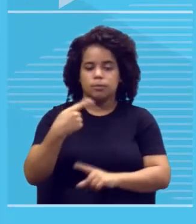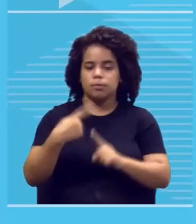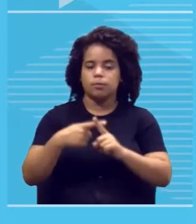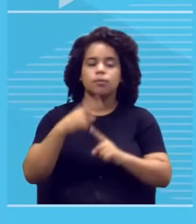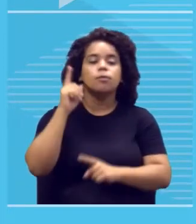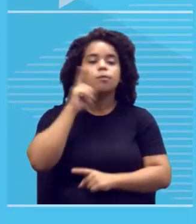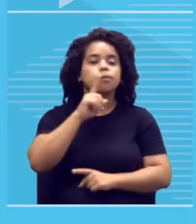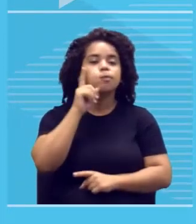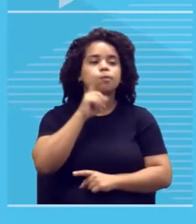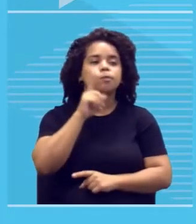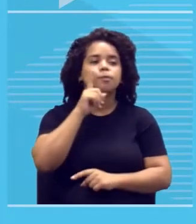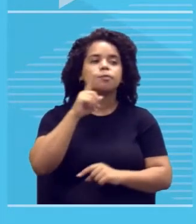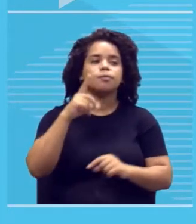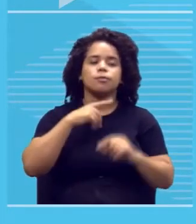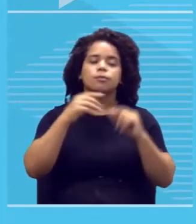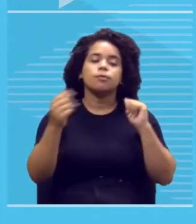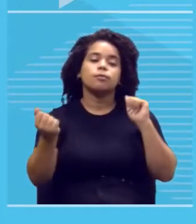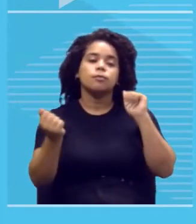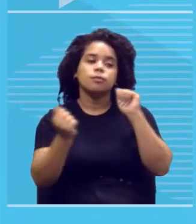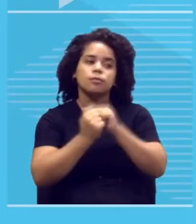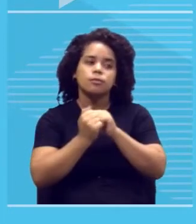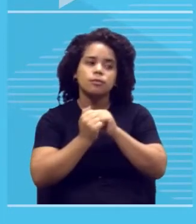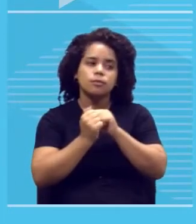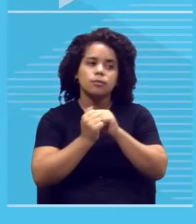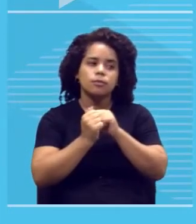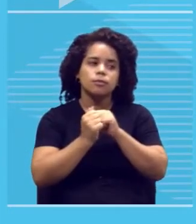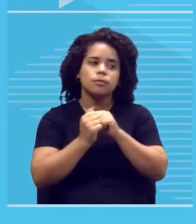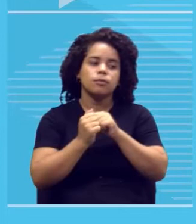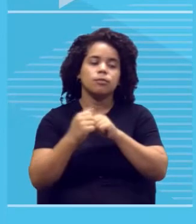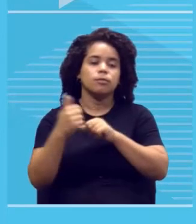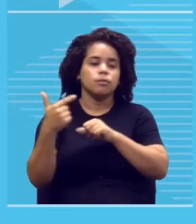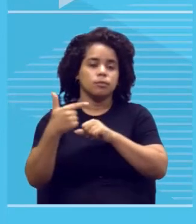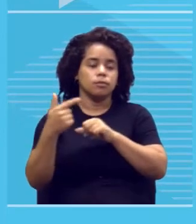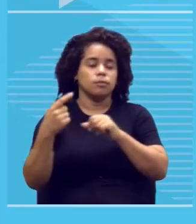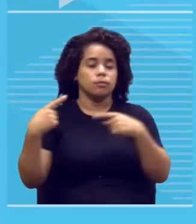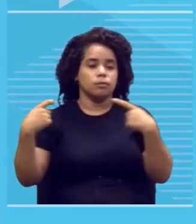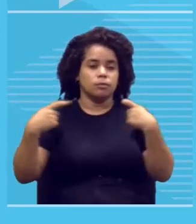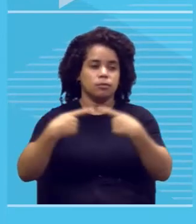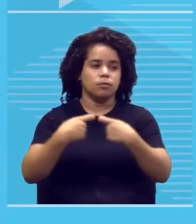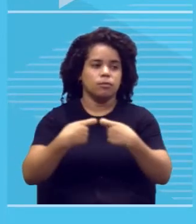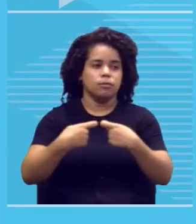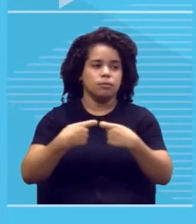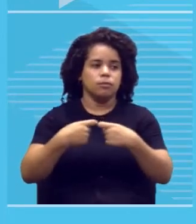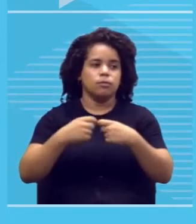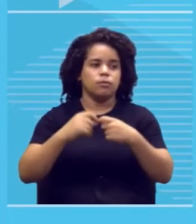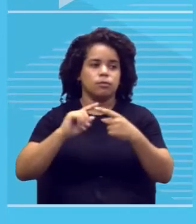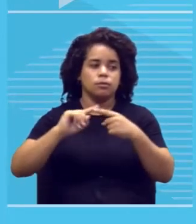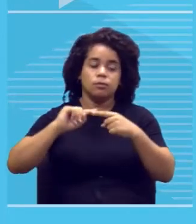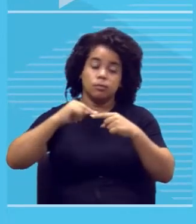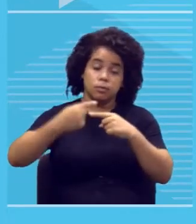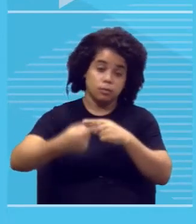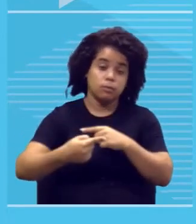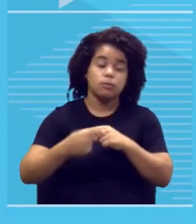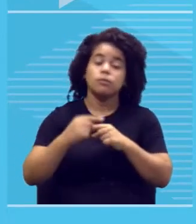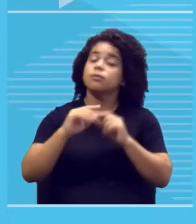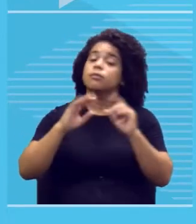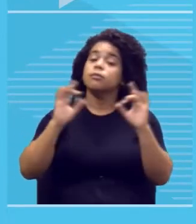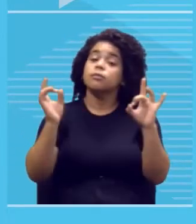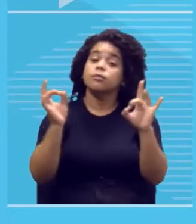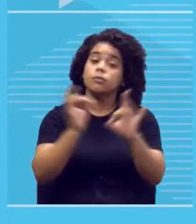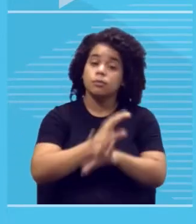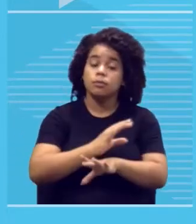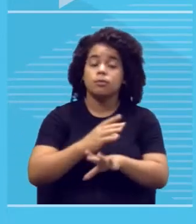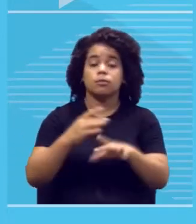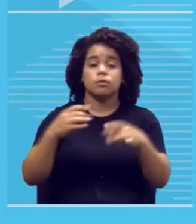aliado foram Aliados na Segunda Guerra e depois que tudo terminou